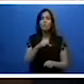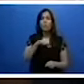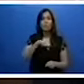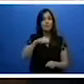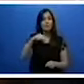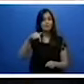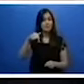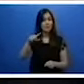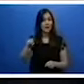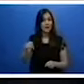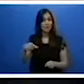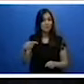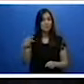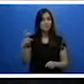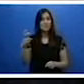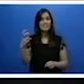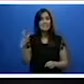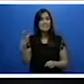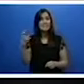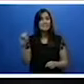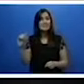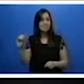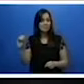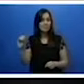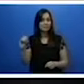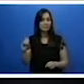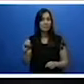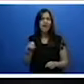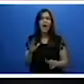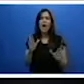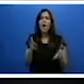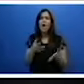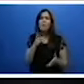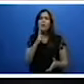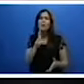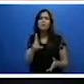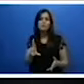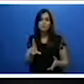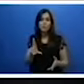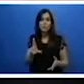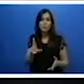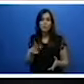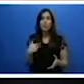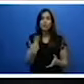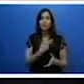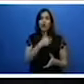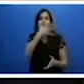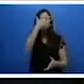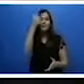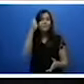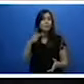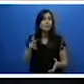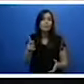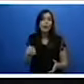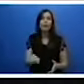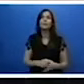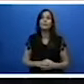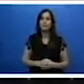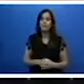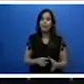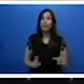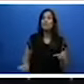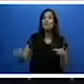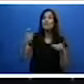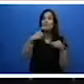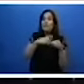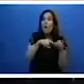R$ 97,30. Agora, nós já temos que colocar a resposta. Mas como geralmente nós nos esquecemos, retorna na